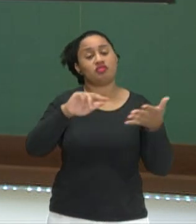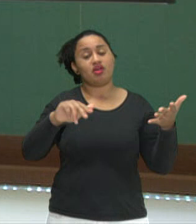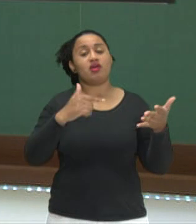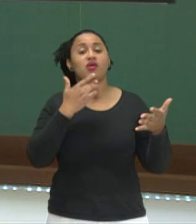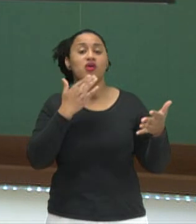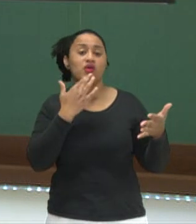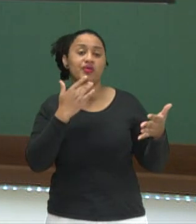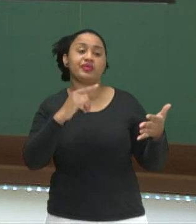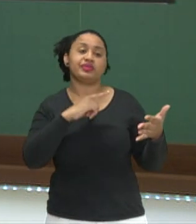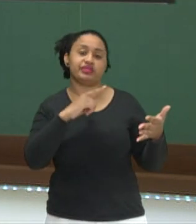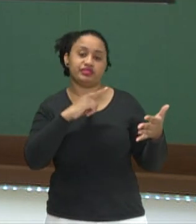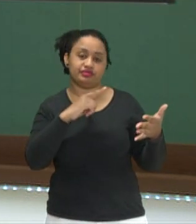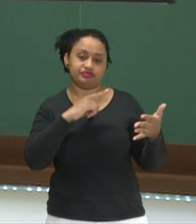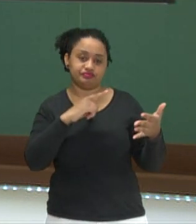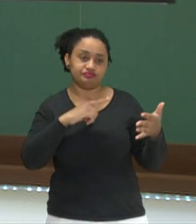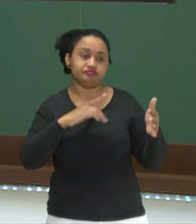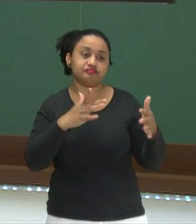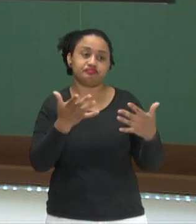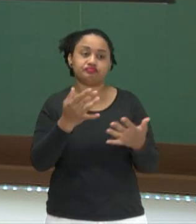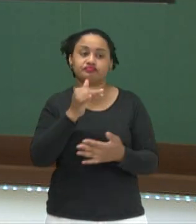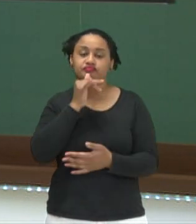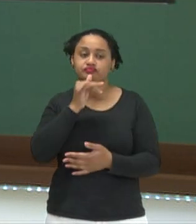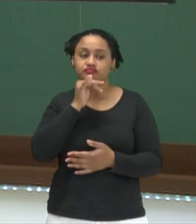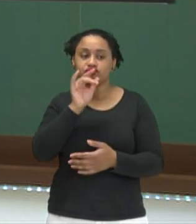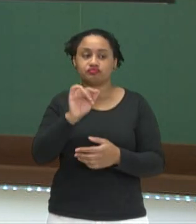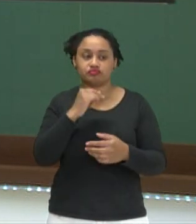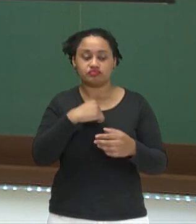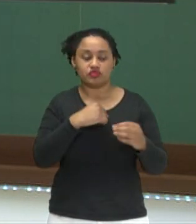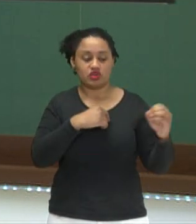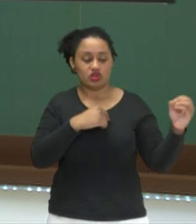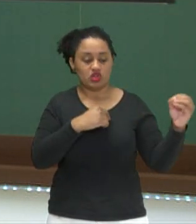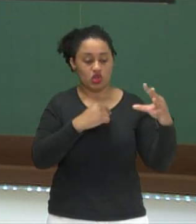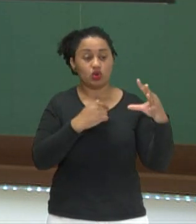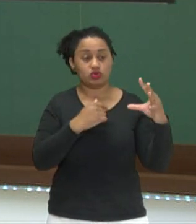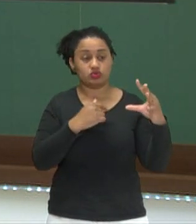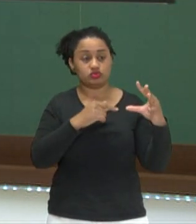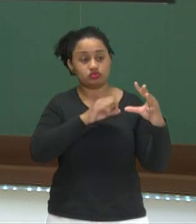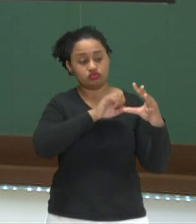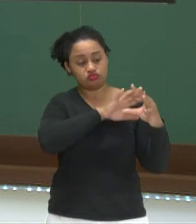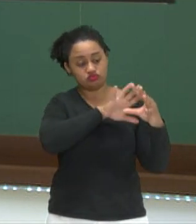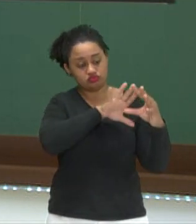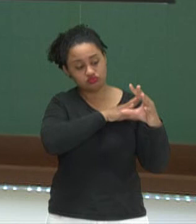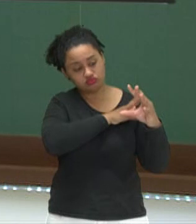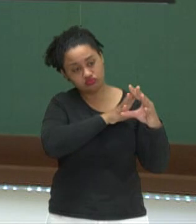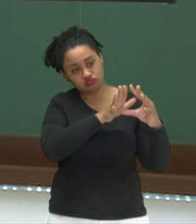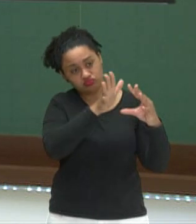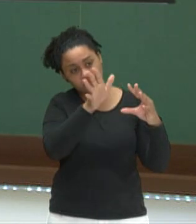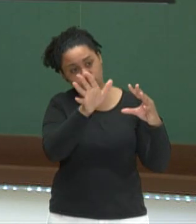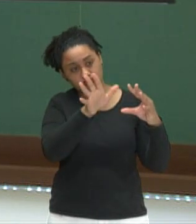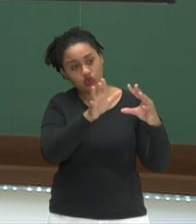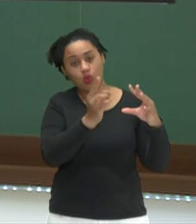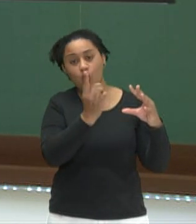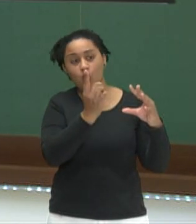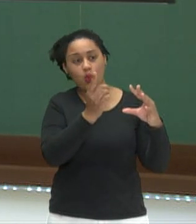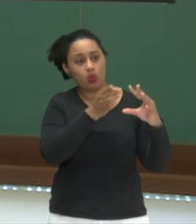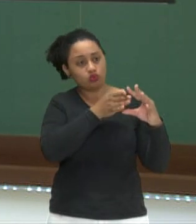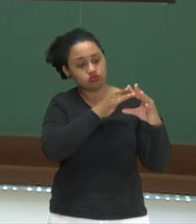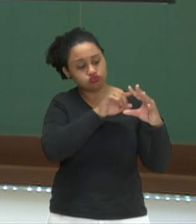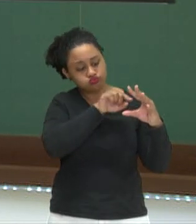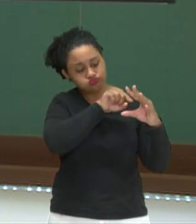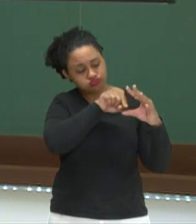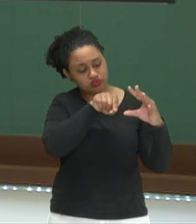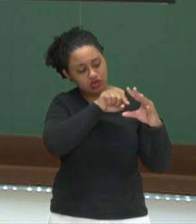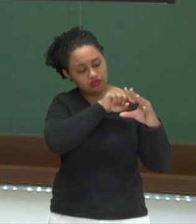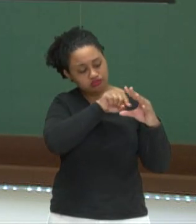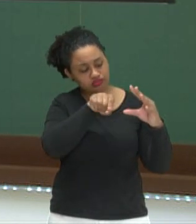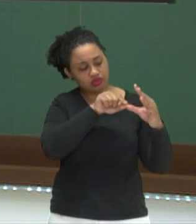que a gente vê lá. Por exemplo, aqui eu tenho uma luz que ele vai entrar por uma fenda e vai vir um único raio de luz aqui, né?